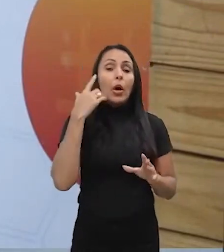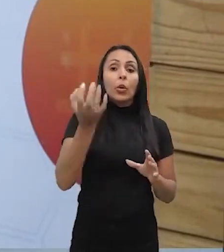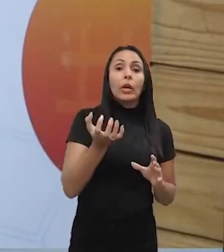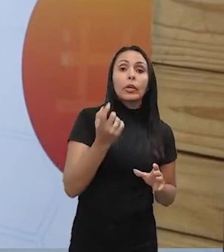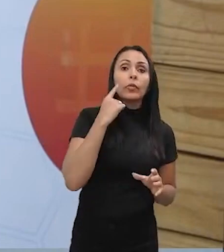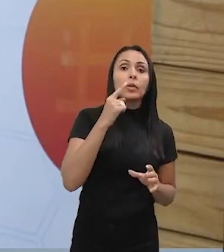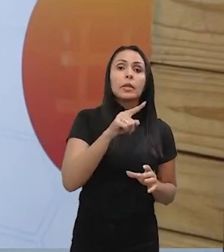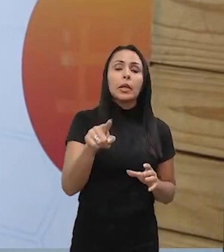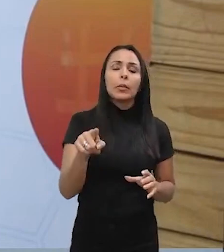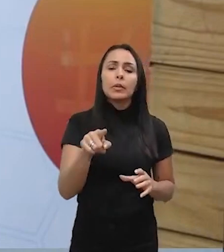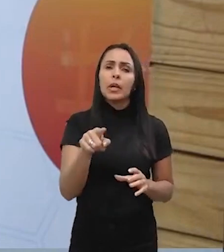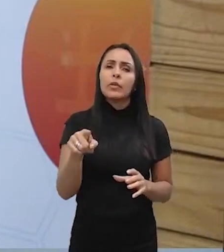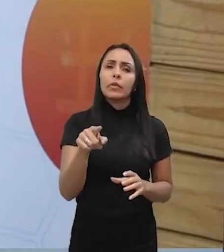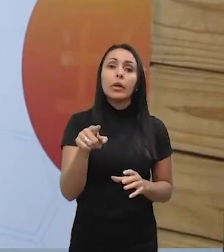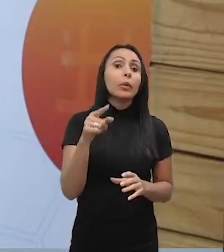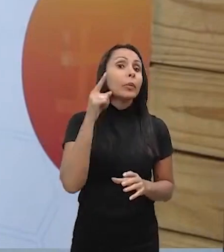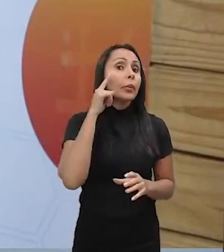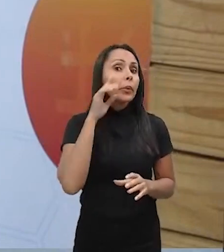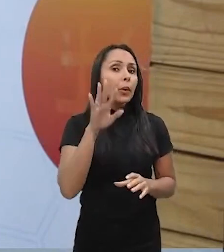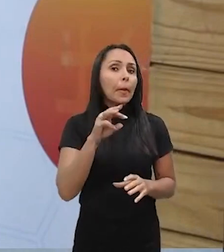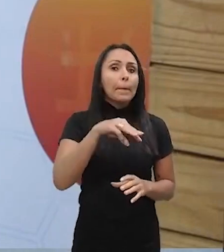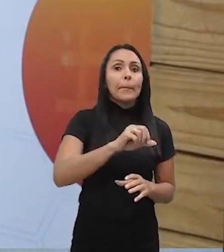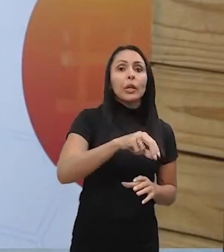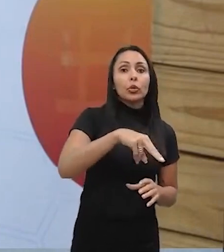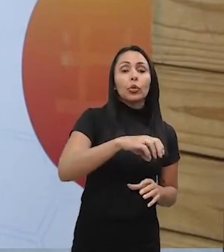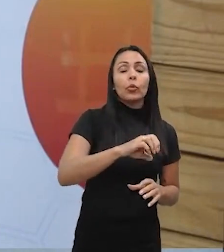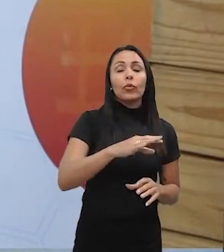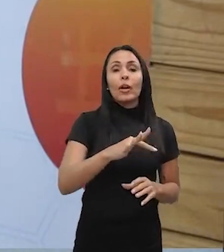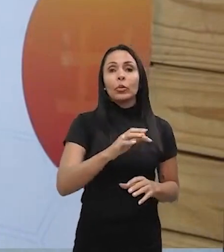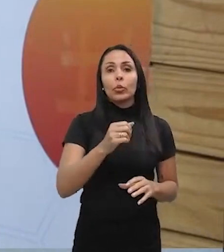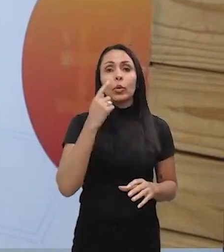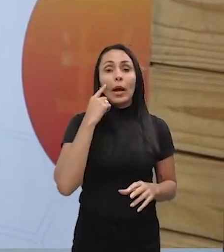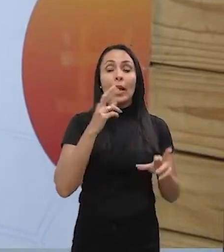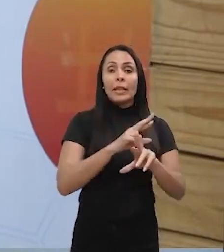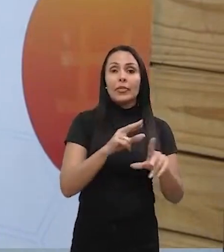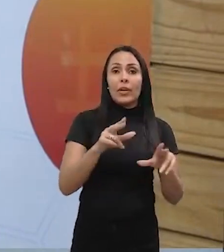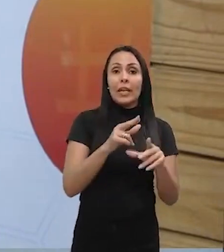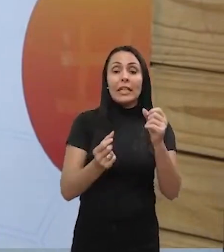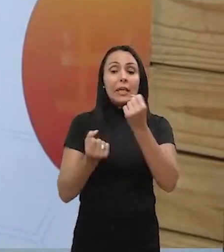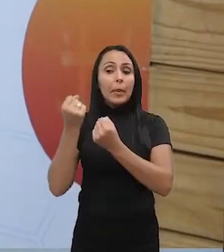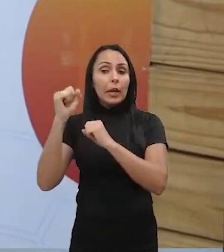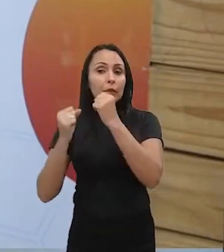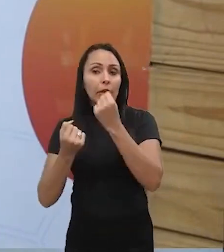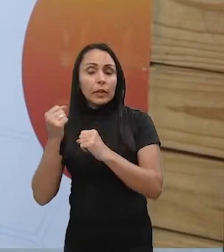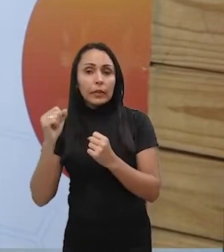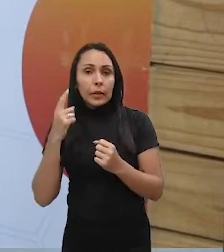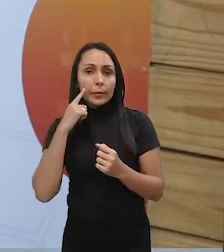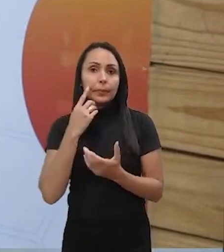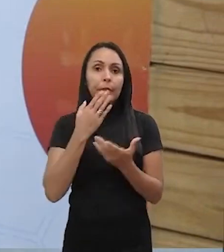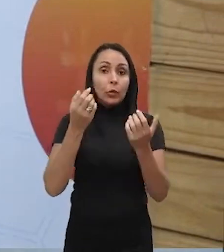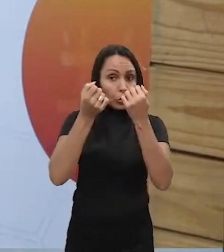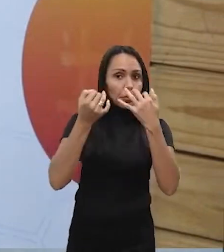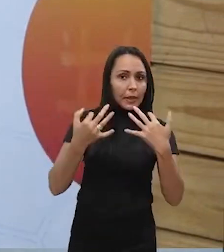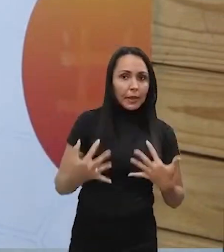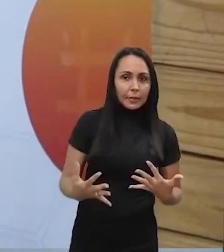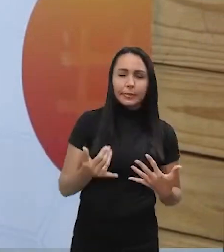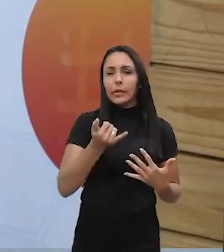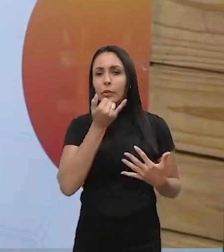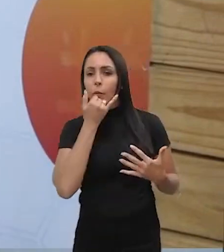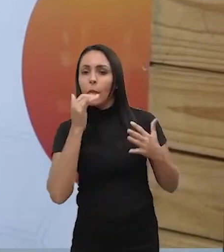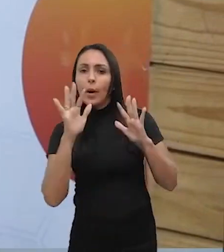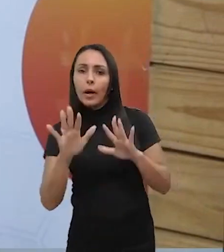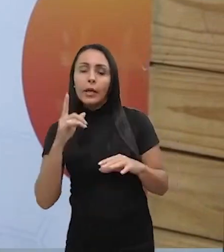que vocês observem uma coisa. Manufatura não é maquinofatura, isso é um erro e eu quero justificar para vocês, tá certo?